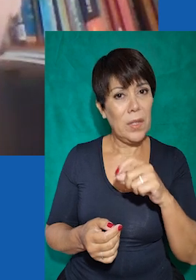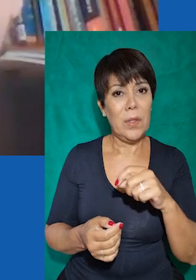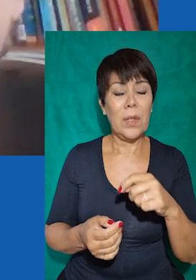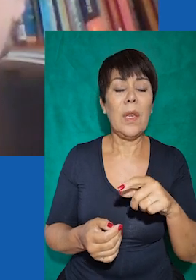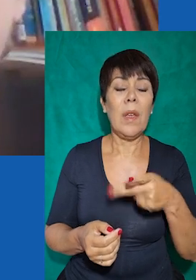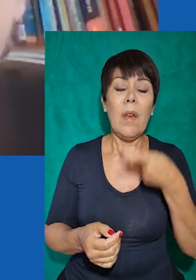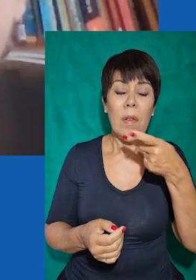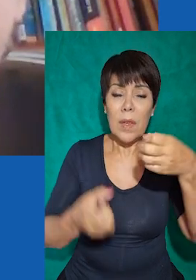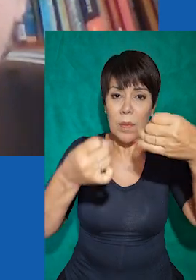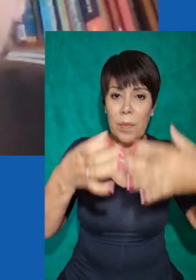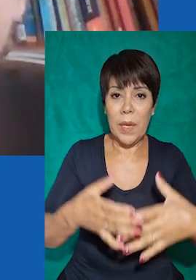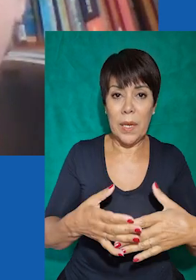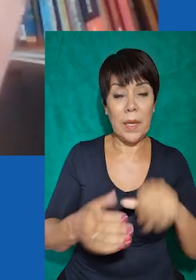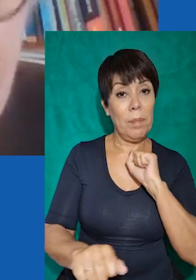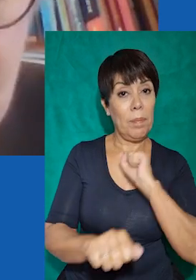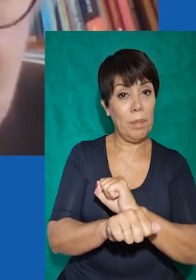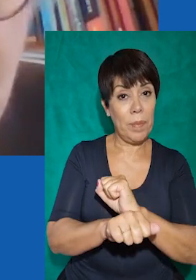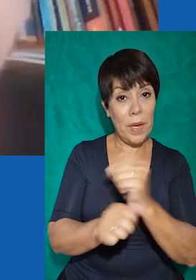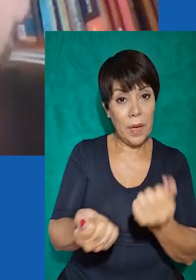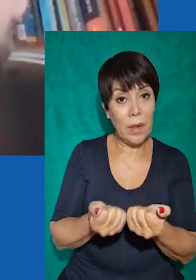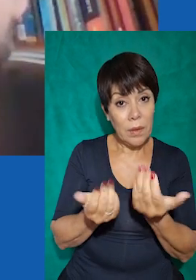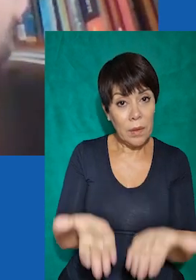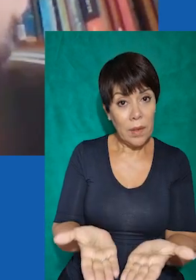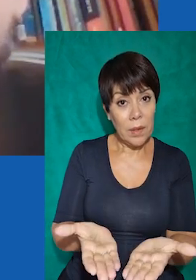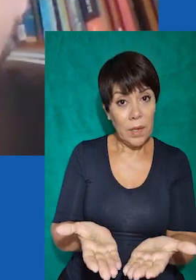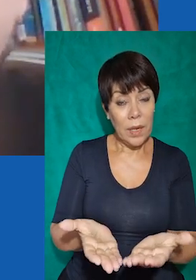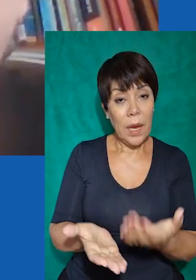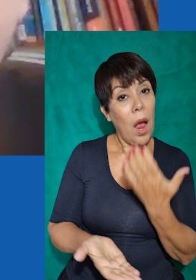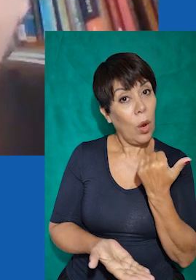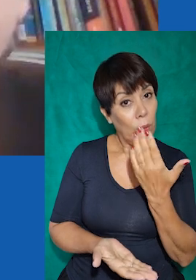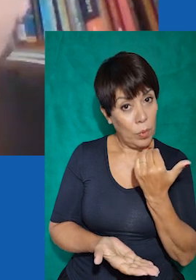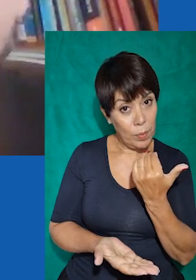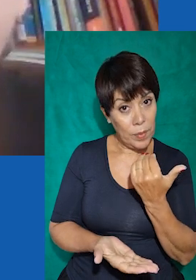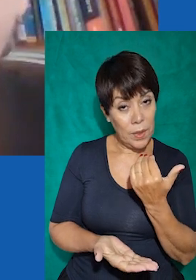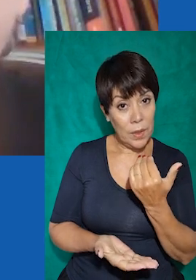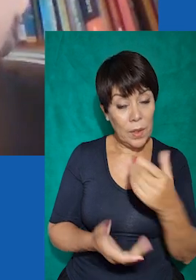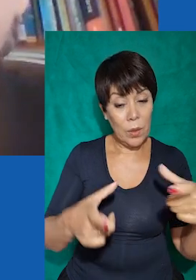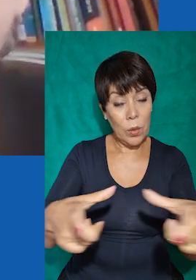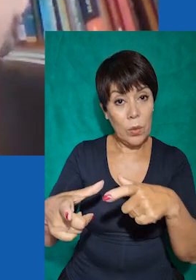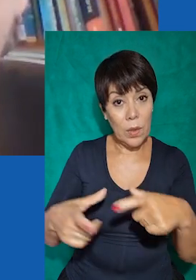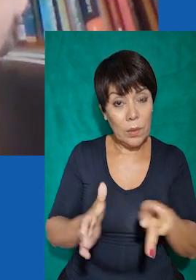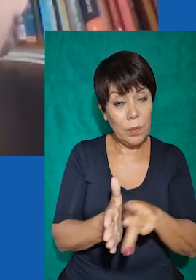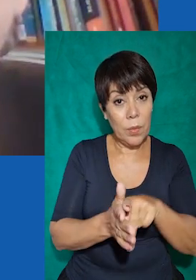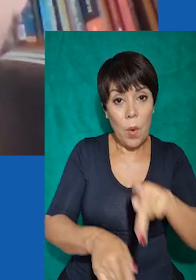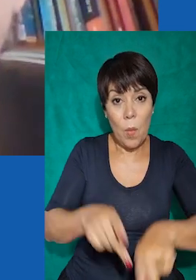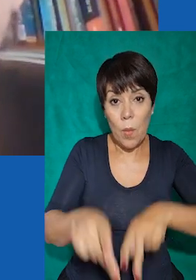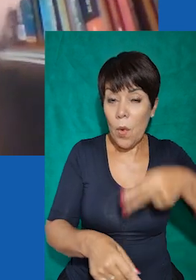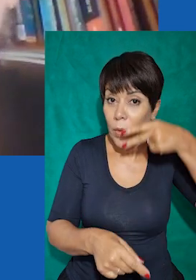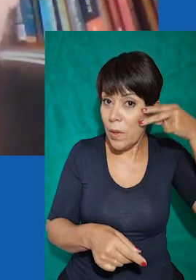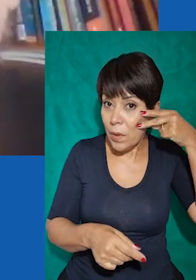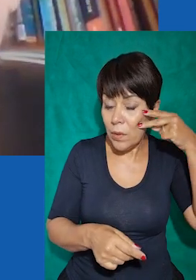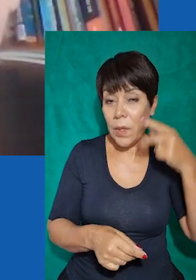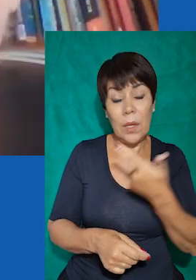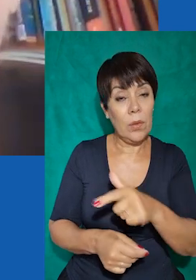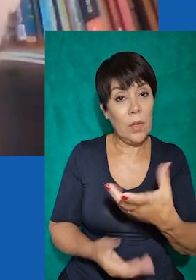durante um tempo de entregar cestas básicas em algumas terras indígenas que não estavam ainda